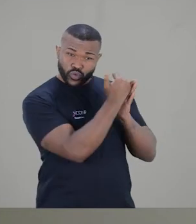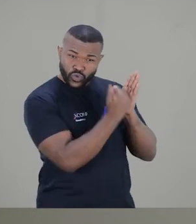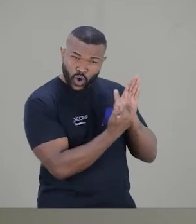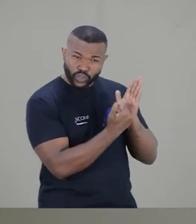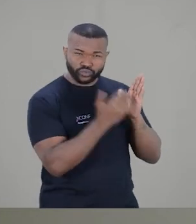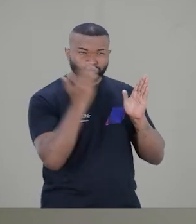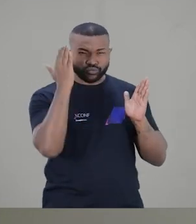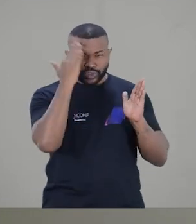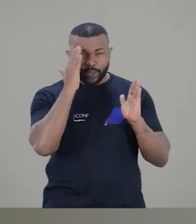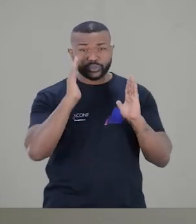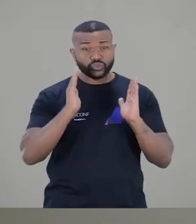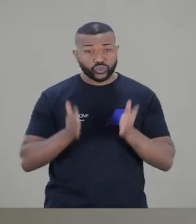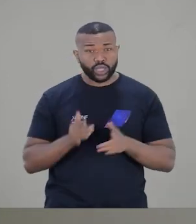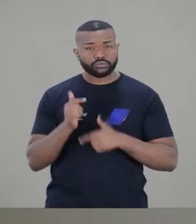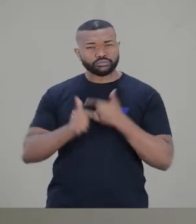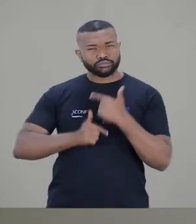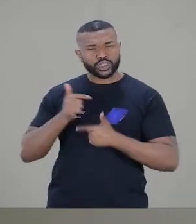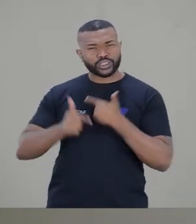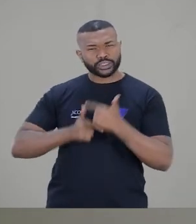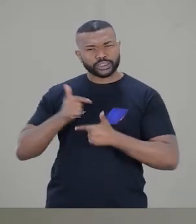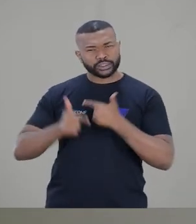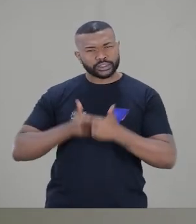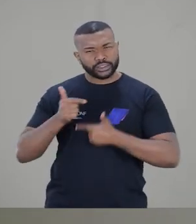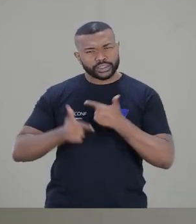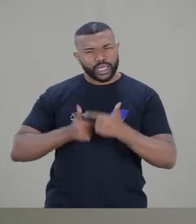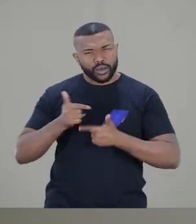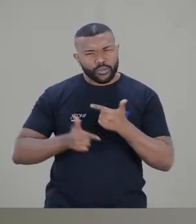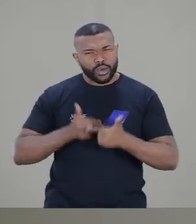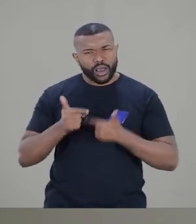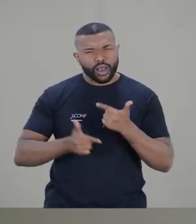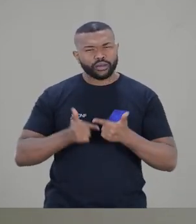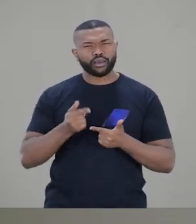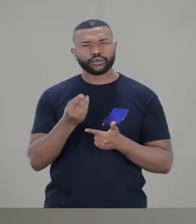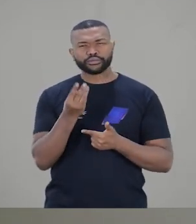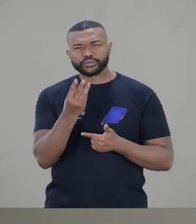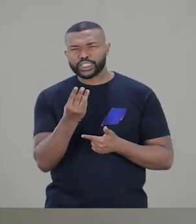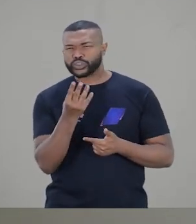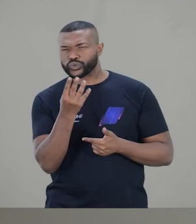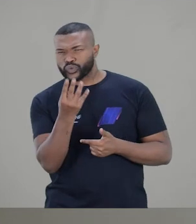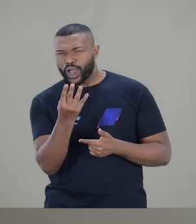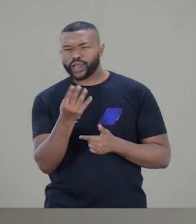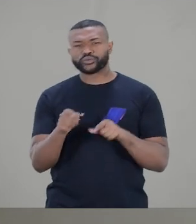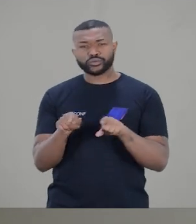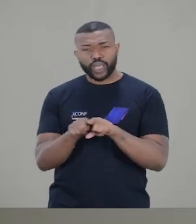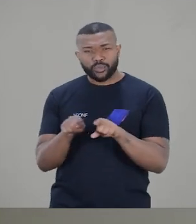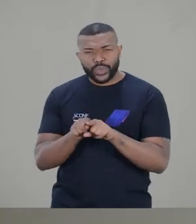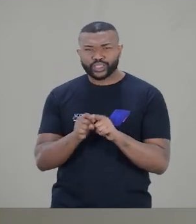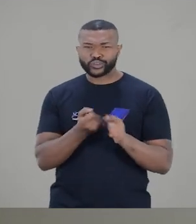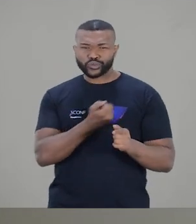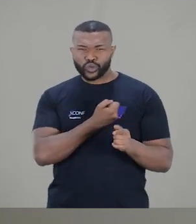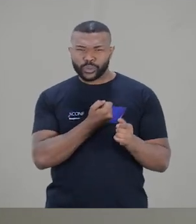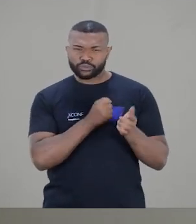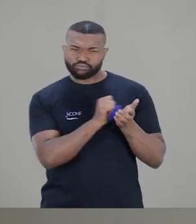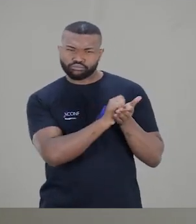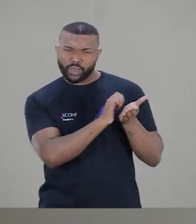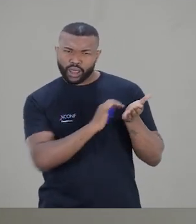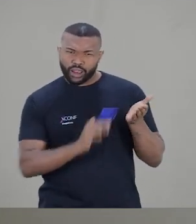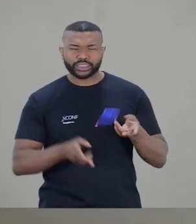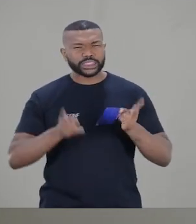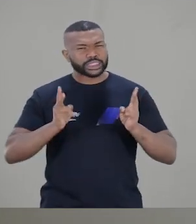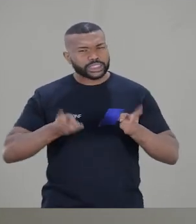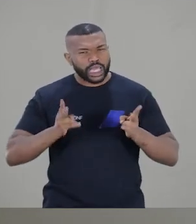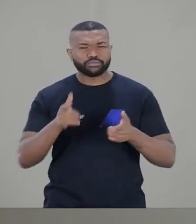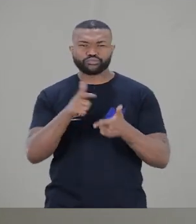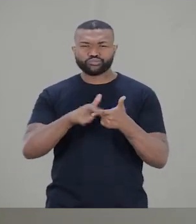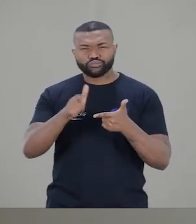aquela branch grandona que o dev fica trabalhando durante 3, 4 sprints, entrega aquele código gigantesco que sempre